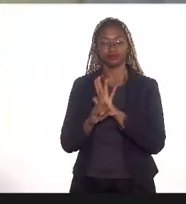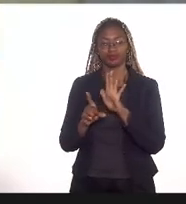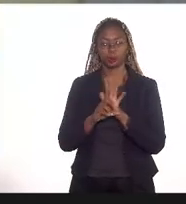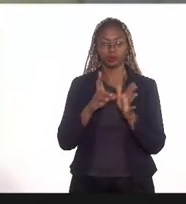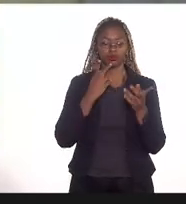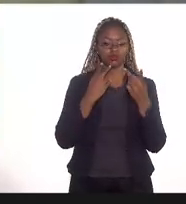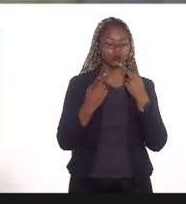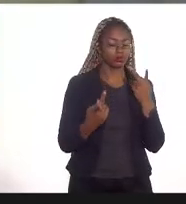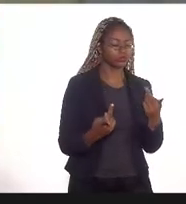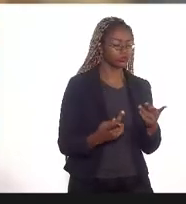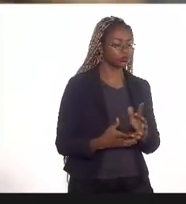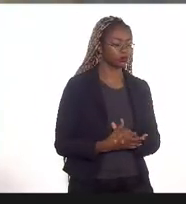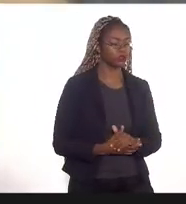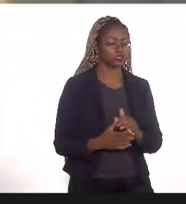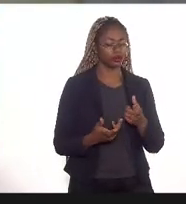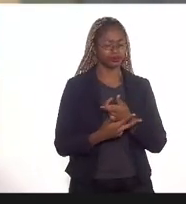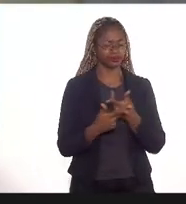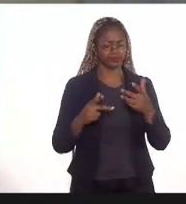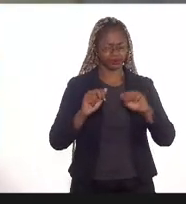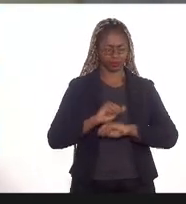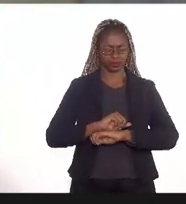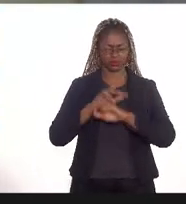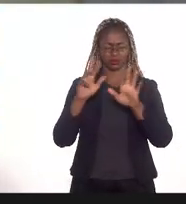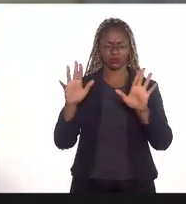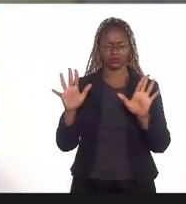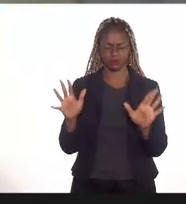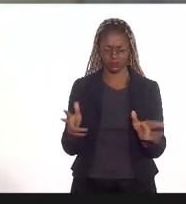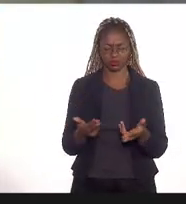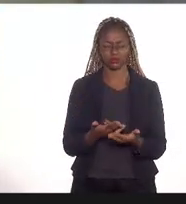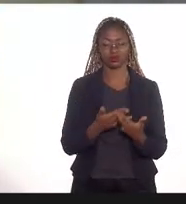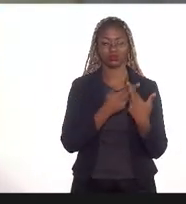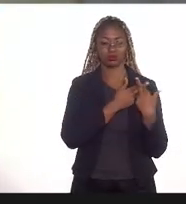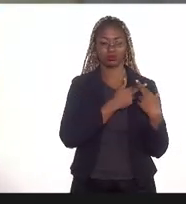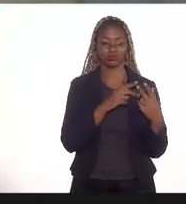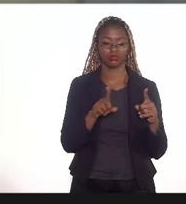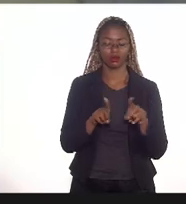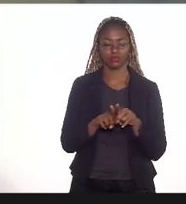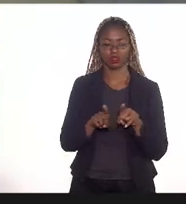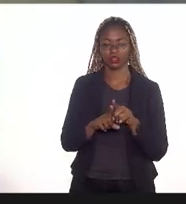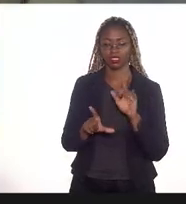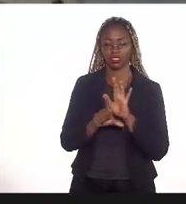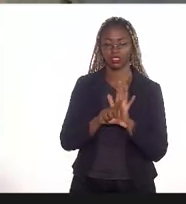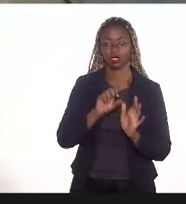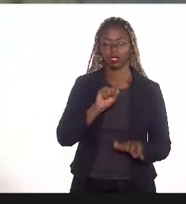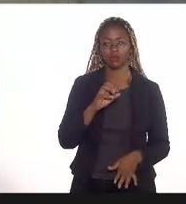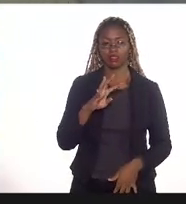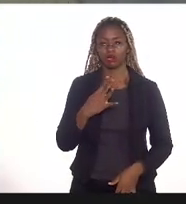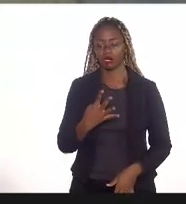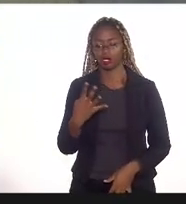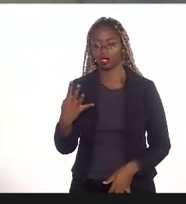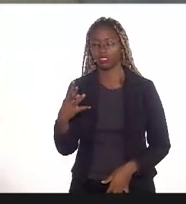atribuições claras e responsabilidade também. A lei 8445.